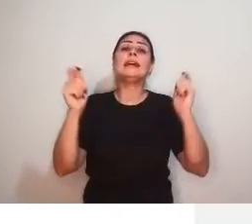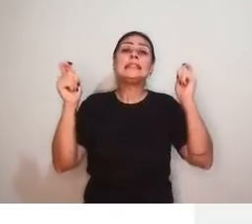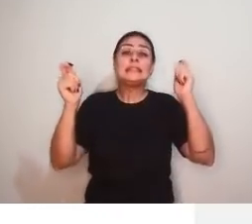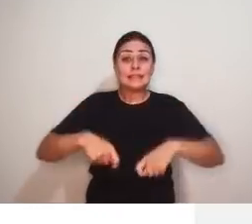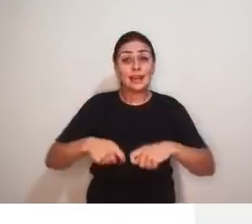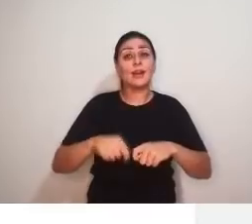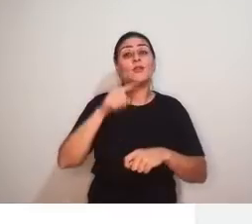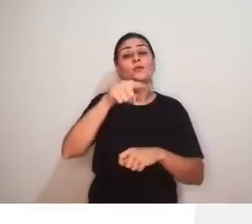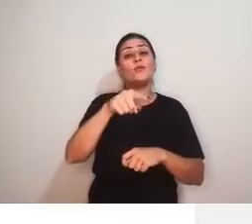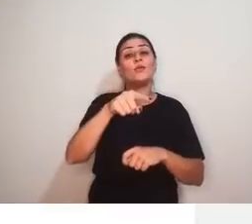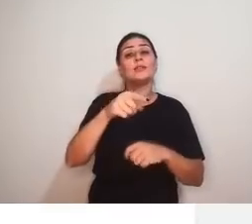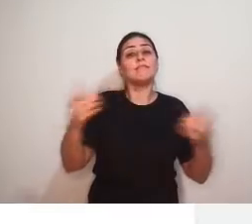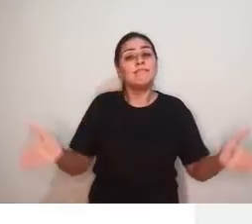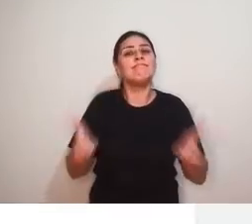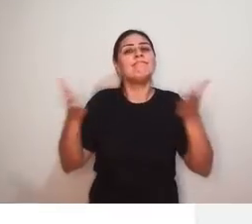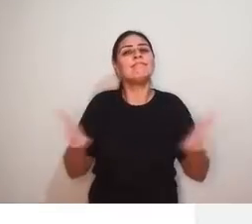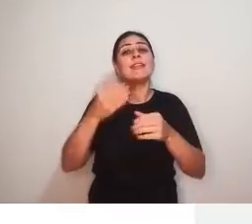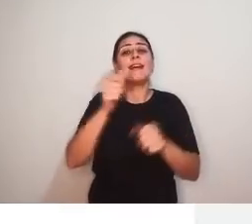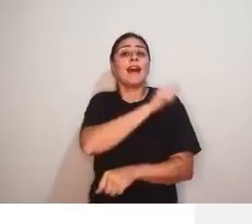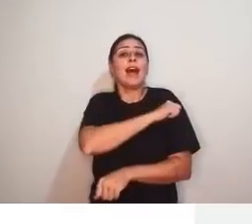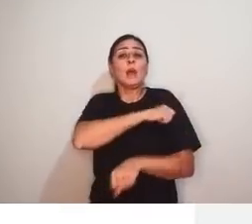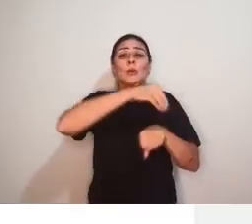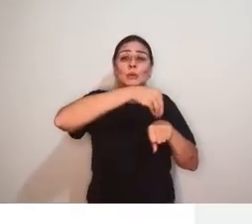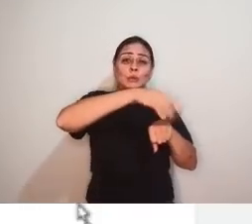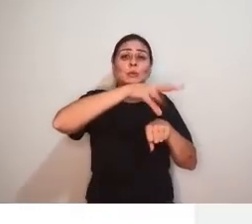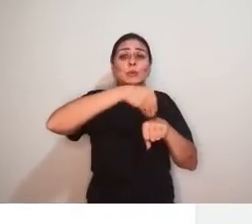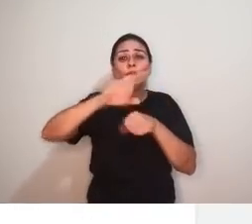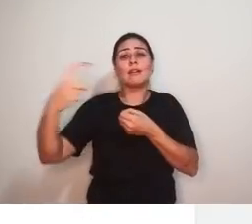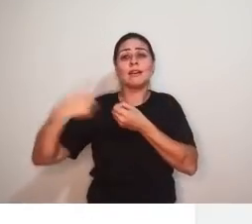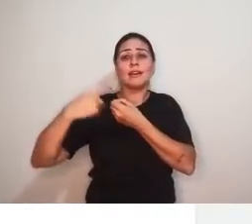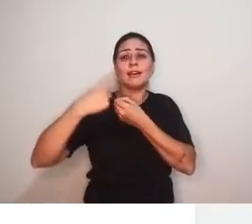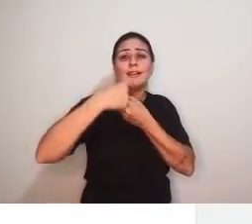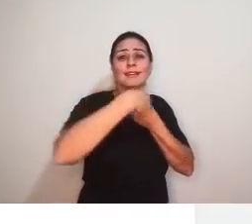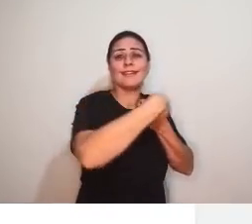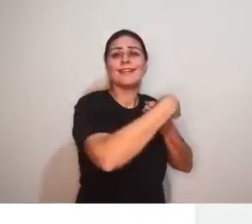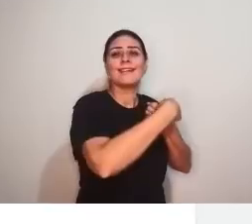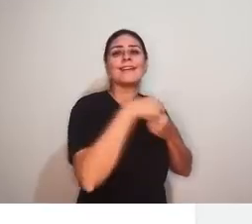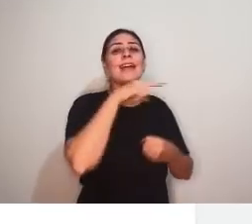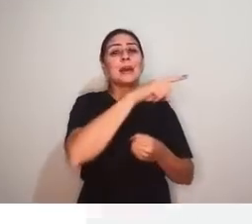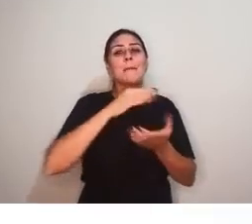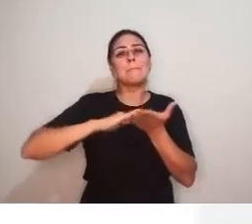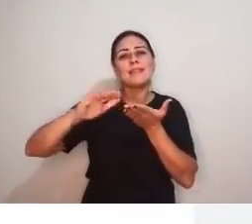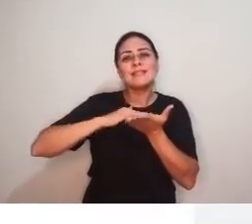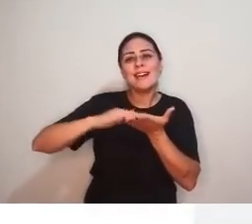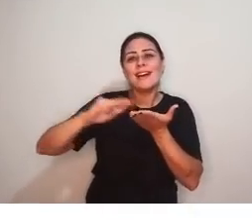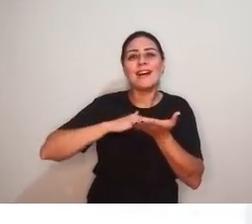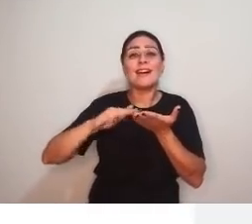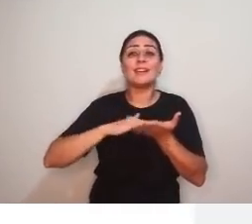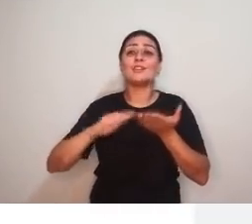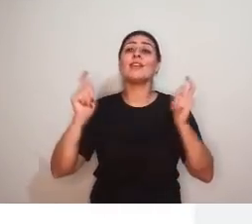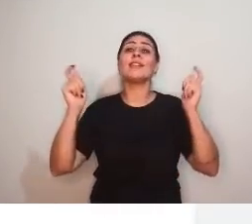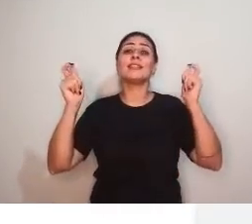tá? E você pode estimular e deixar com que os alunos compartilhem isso e coloquem as suas mensagens